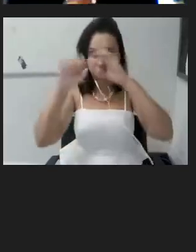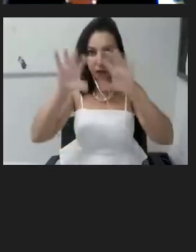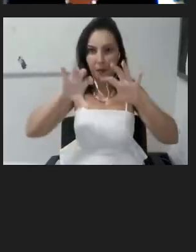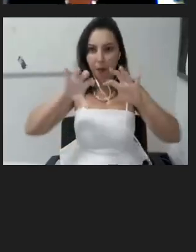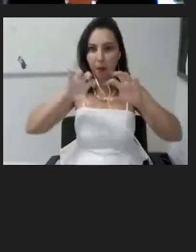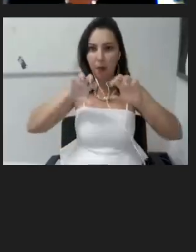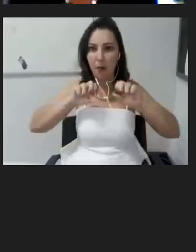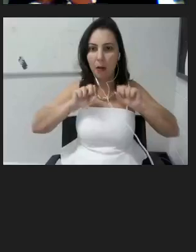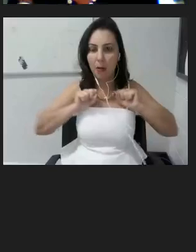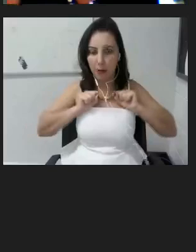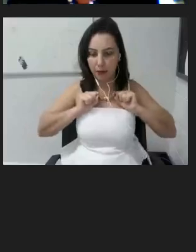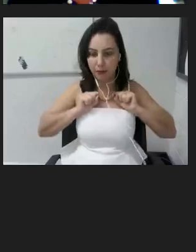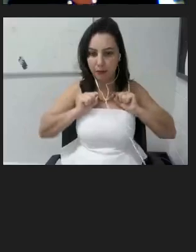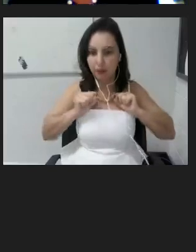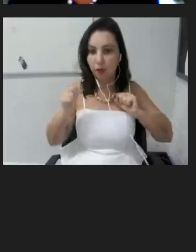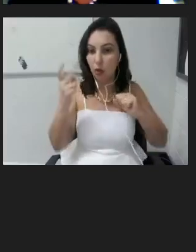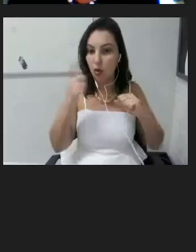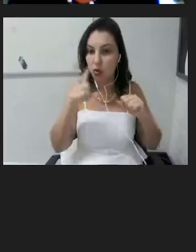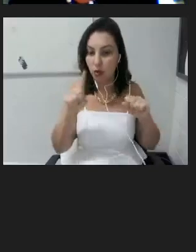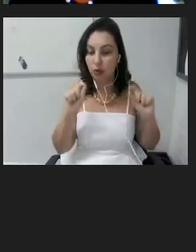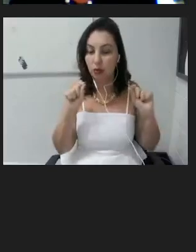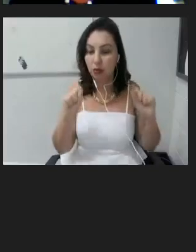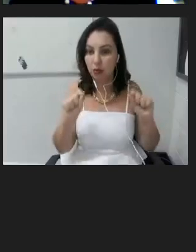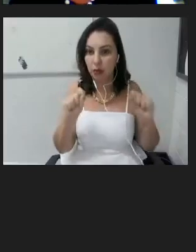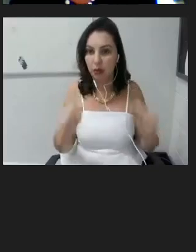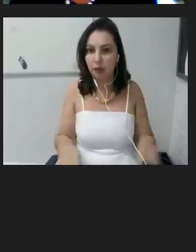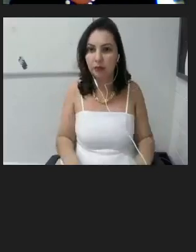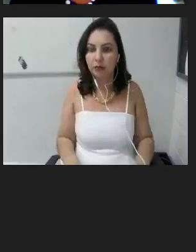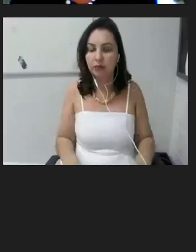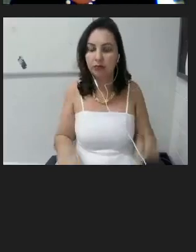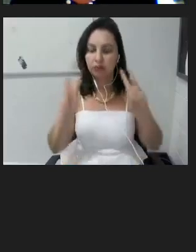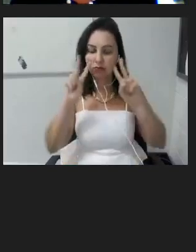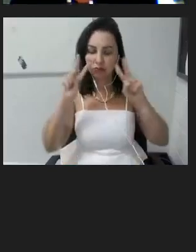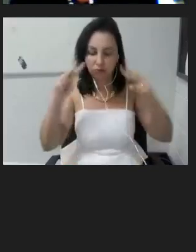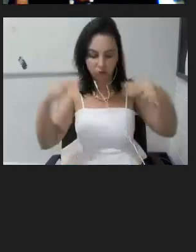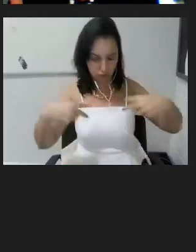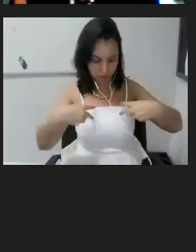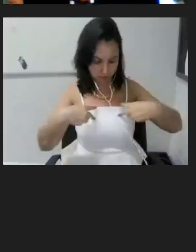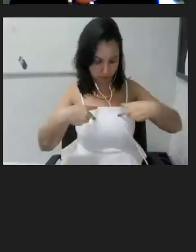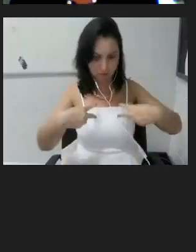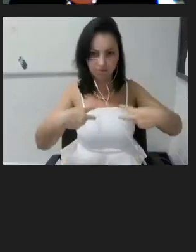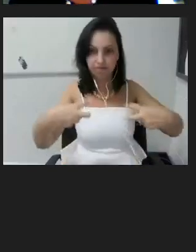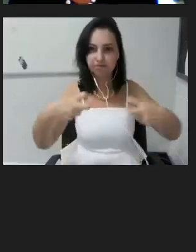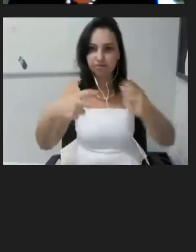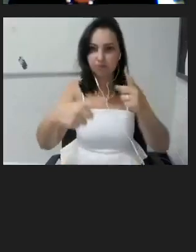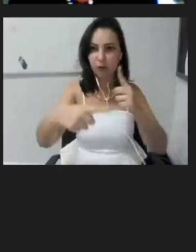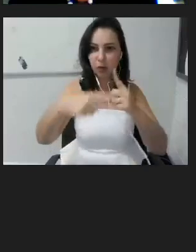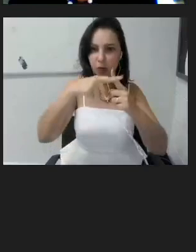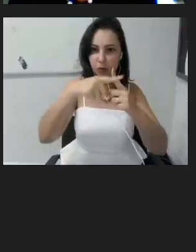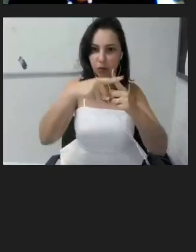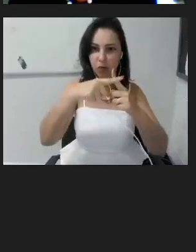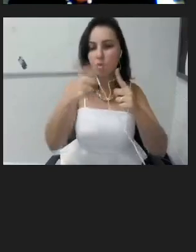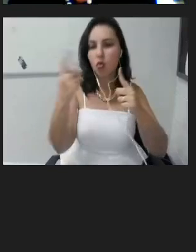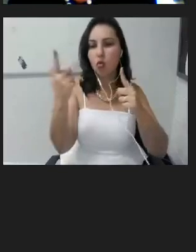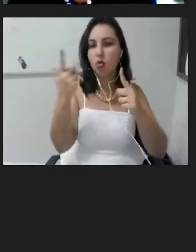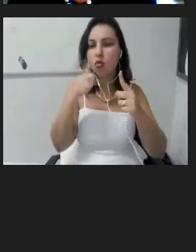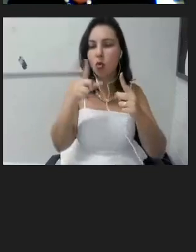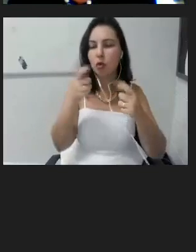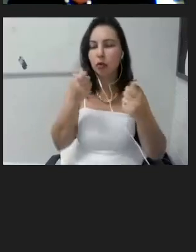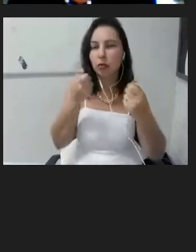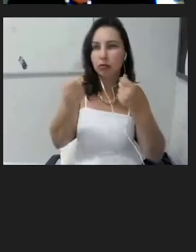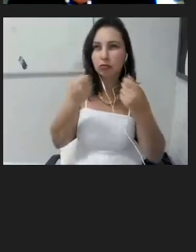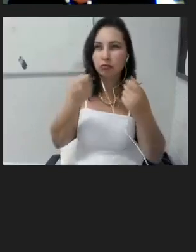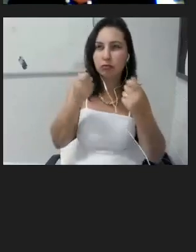Ou seja, se olha de maneira positiva, lida com pensamentos e